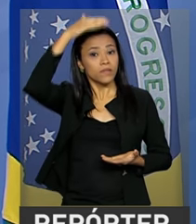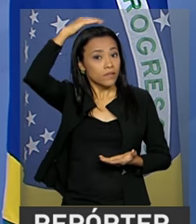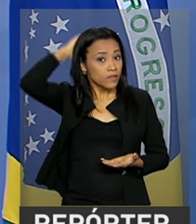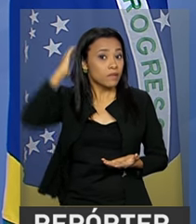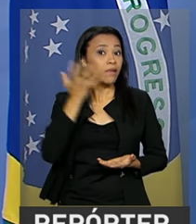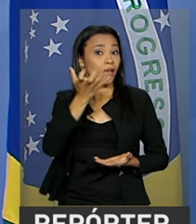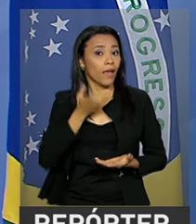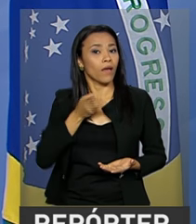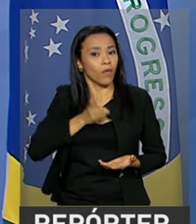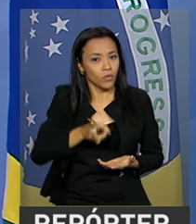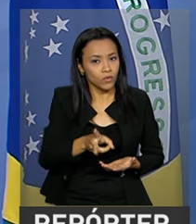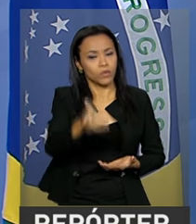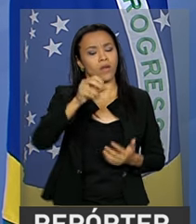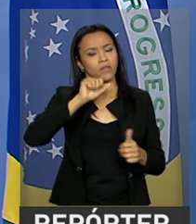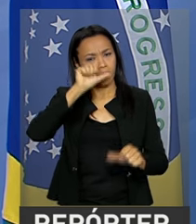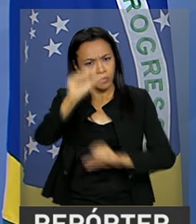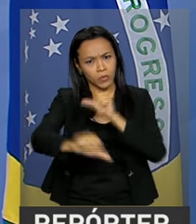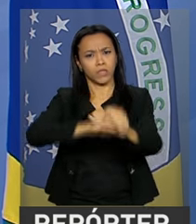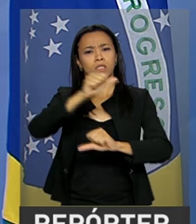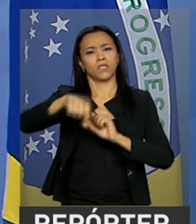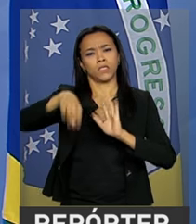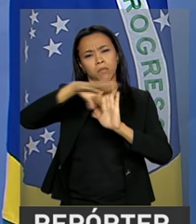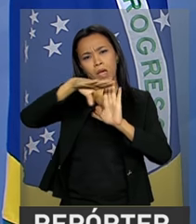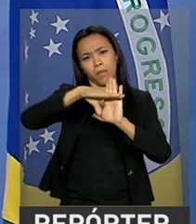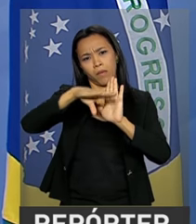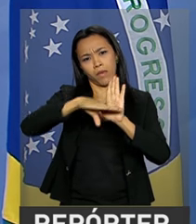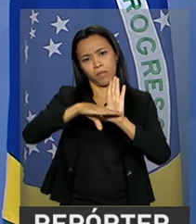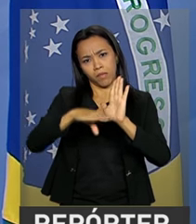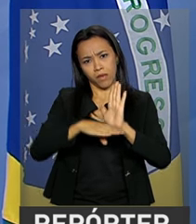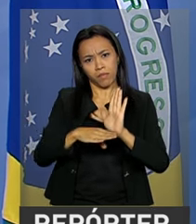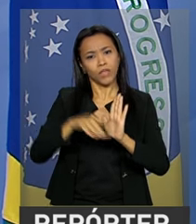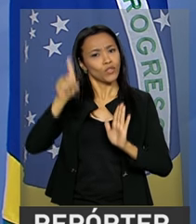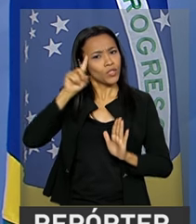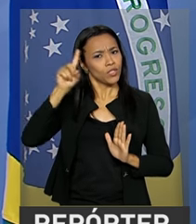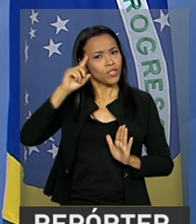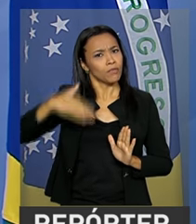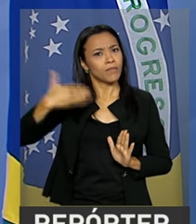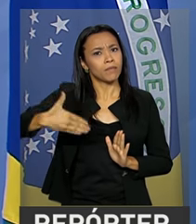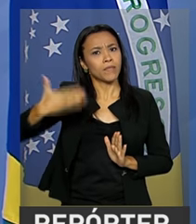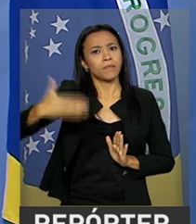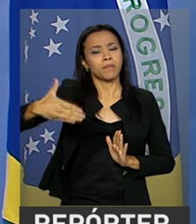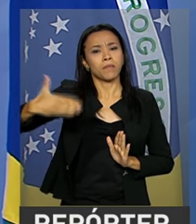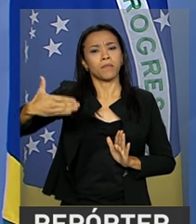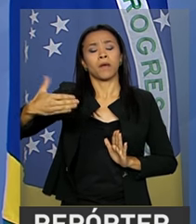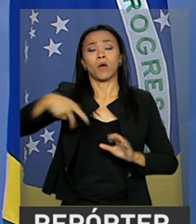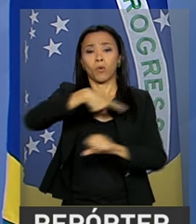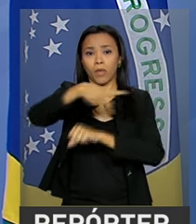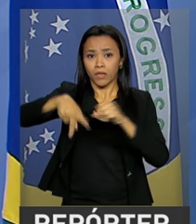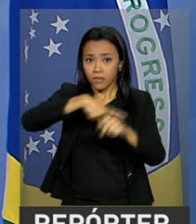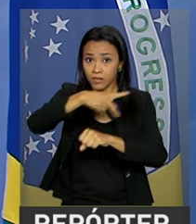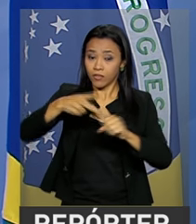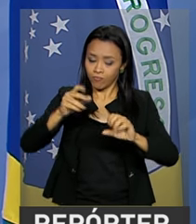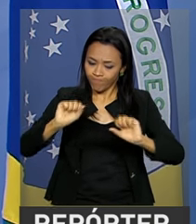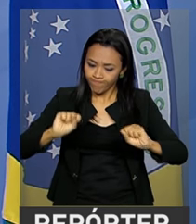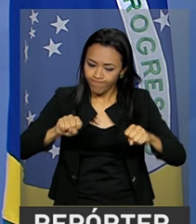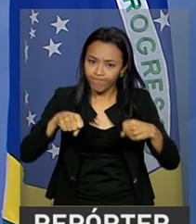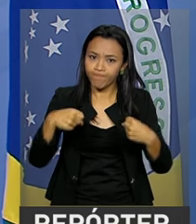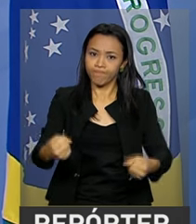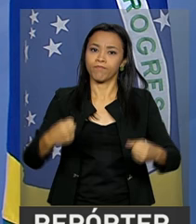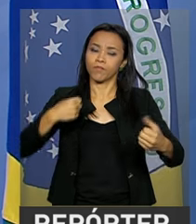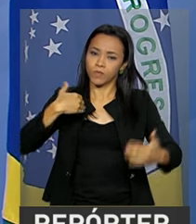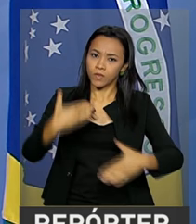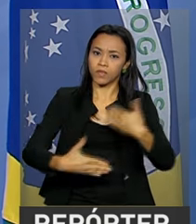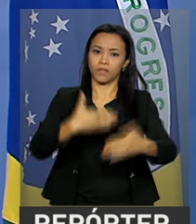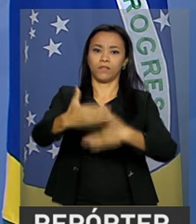pretende avançar nas reformas que, dia a dia, vão recolocando o Brasil de volta nos trilhos do